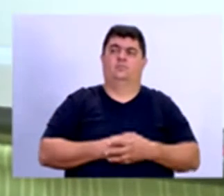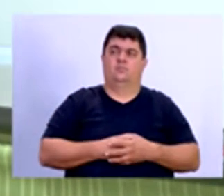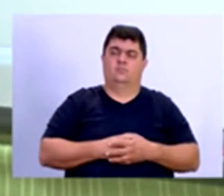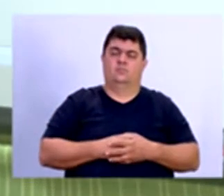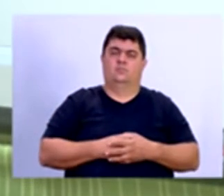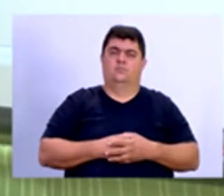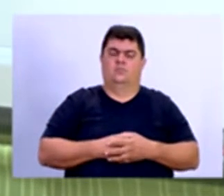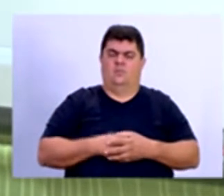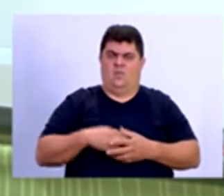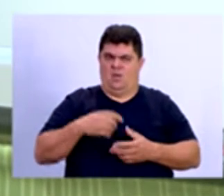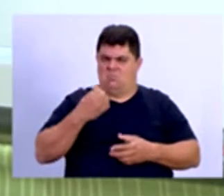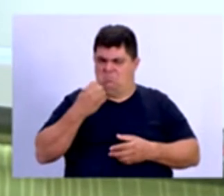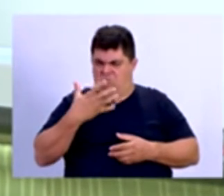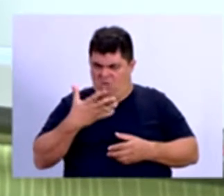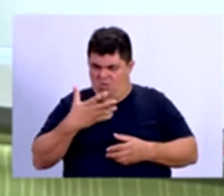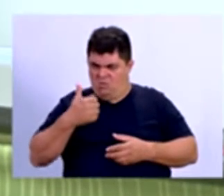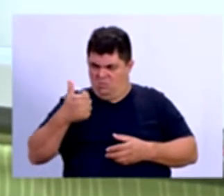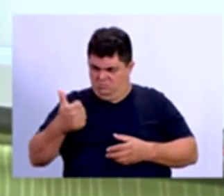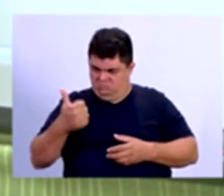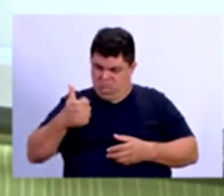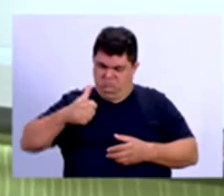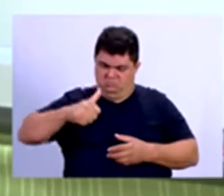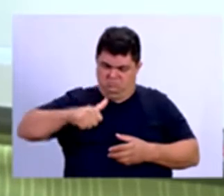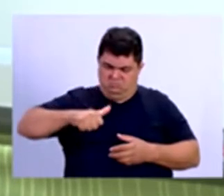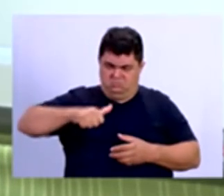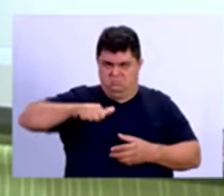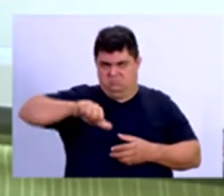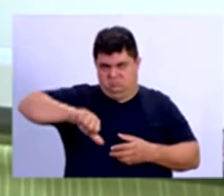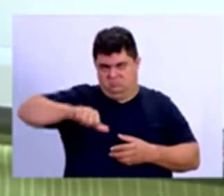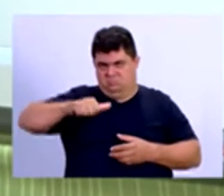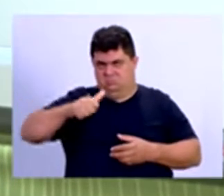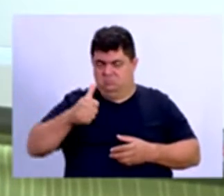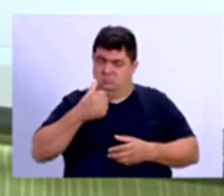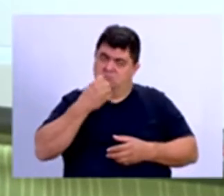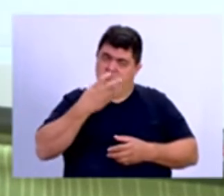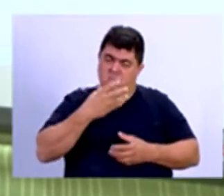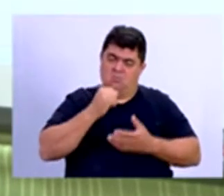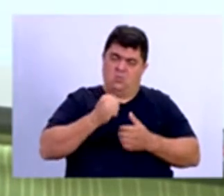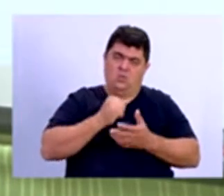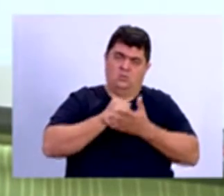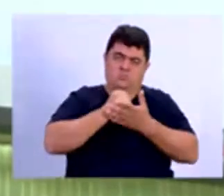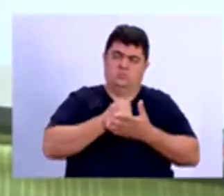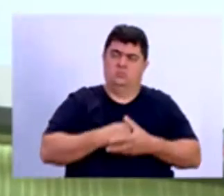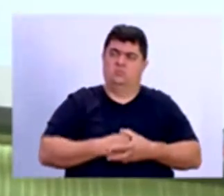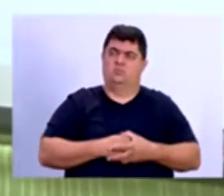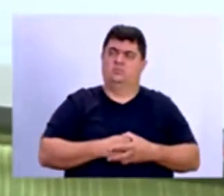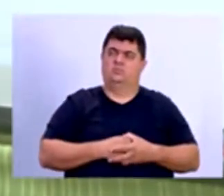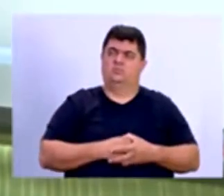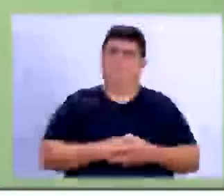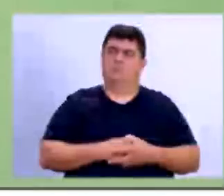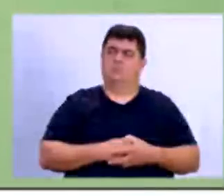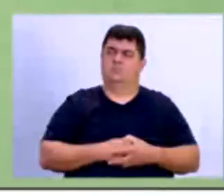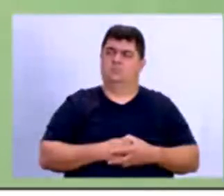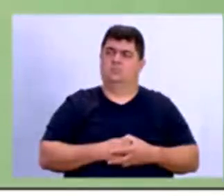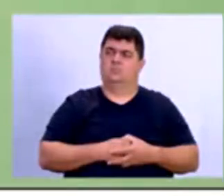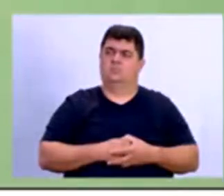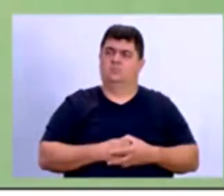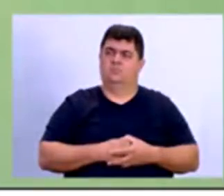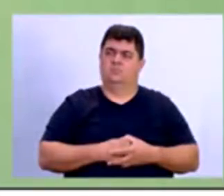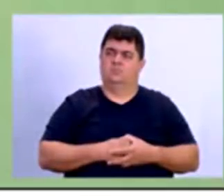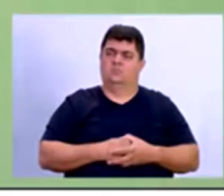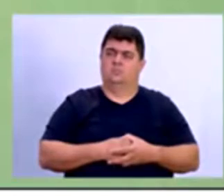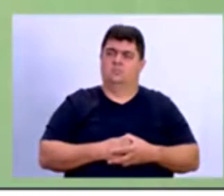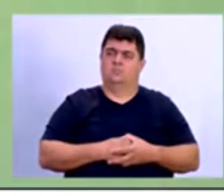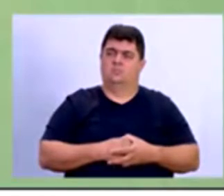quais os benefícios que ela trouxe e o que é que ele ainda pode contribuir depois entendemos